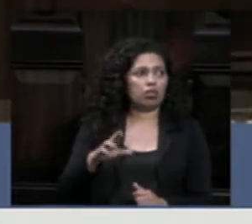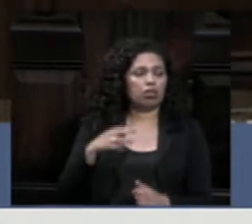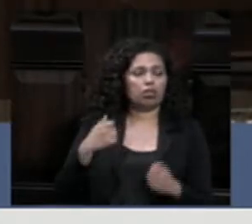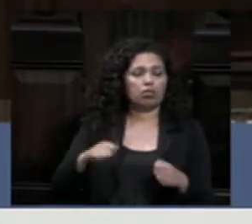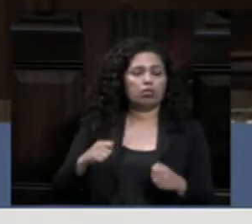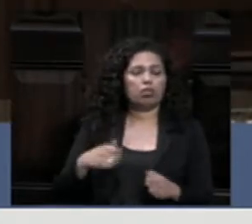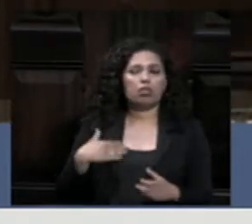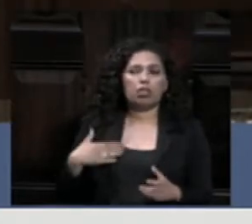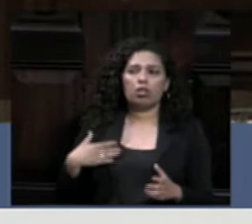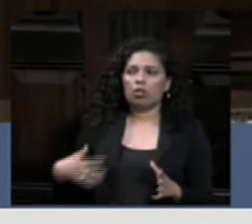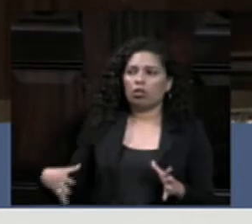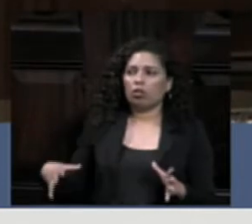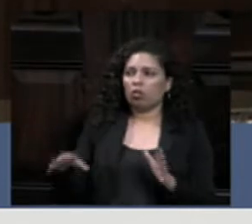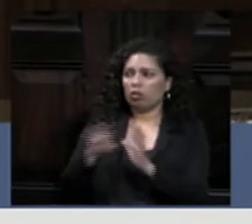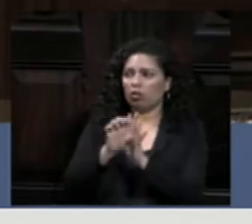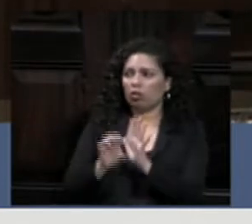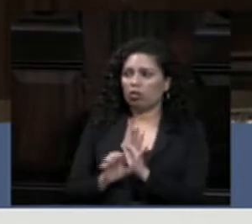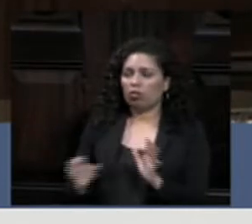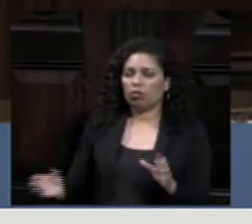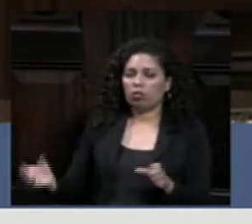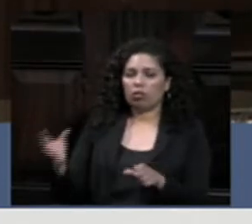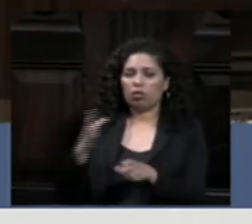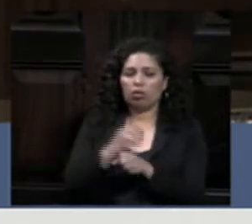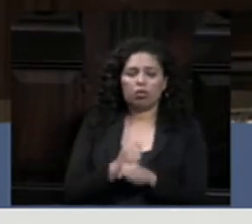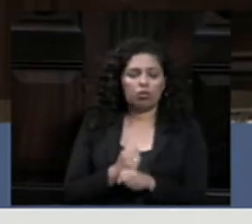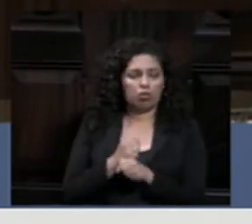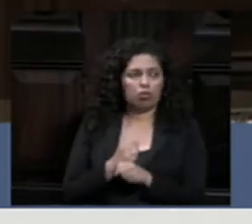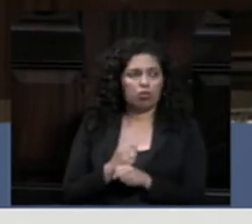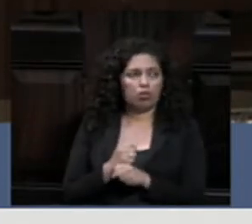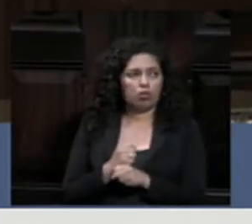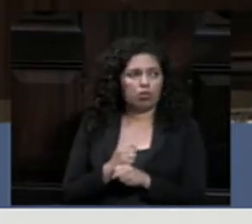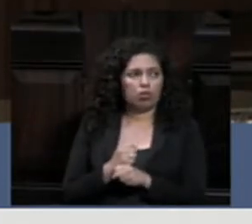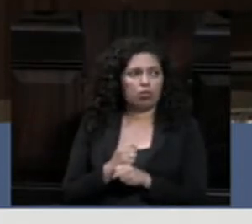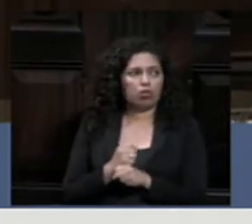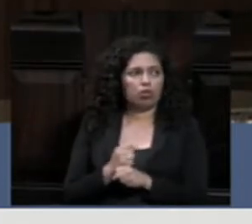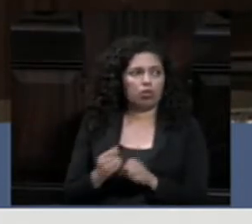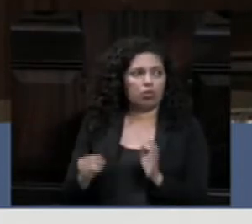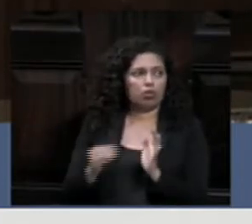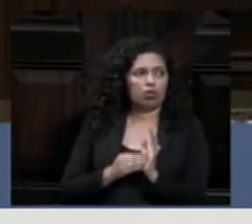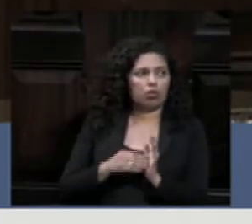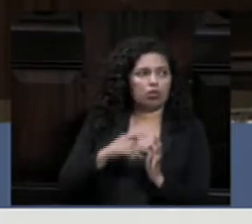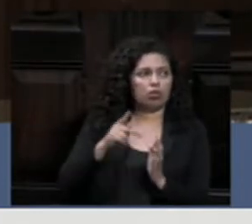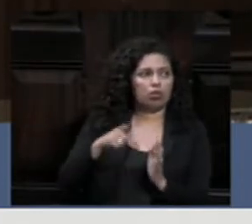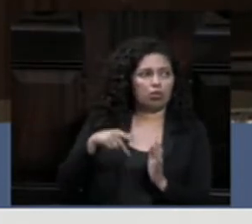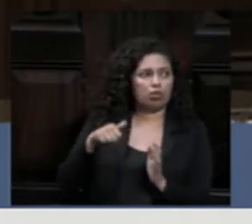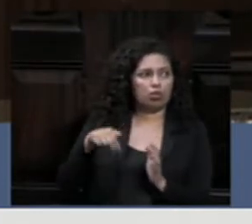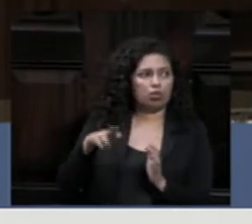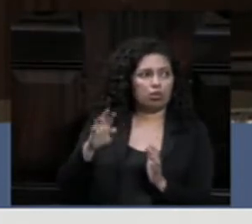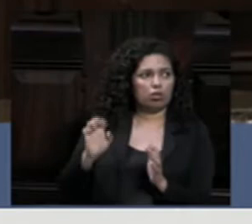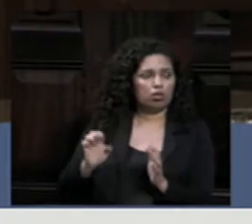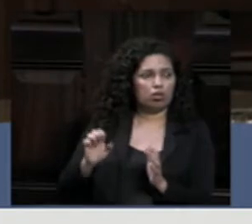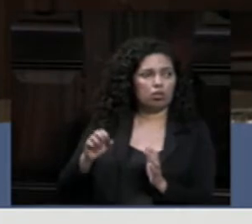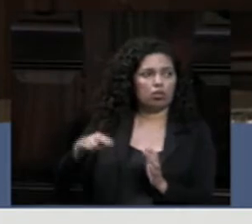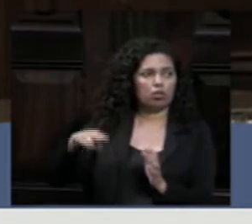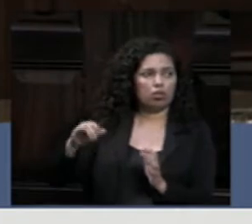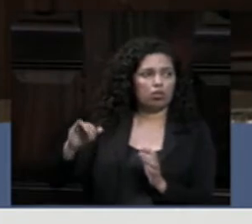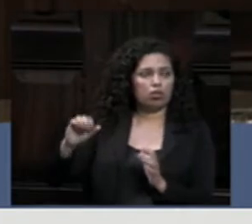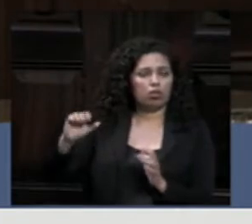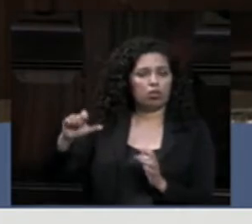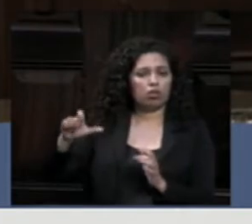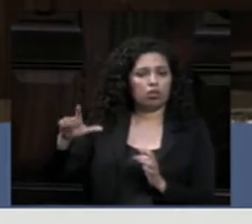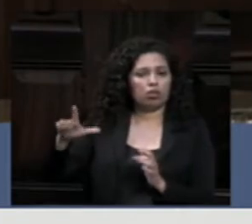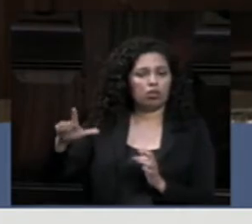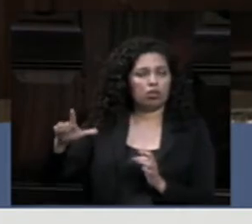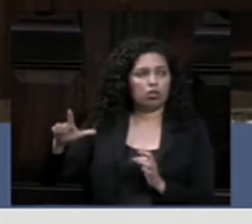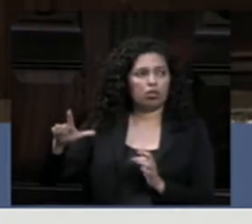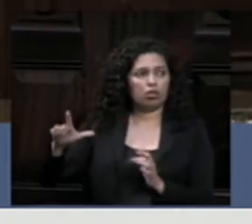incorporar a emenda, se o deputado Paulo Ramos concordar, passar a se chamar Parque Estadual da Serra da Tiririca,